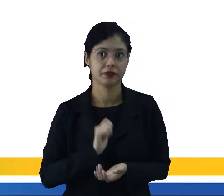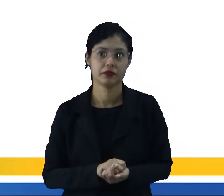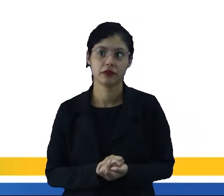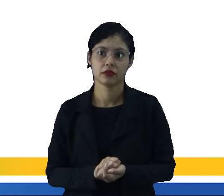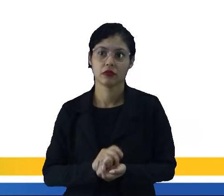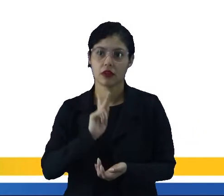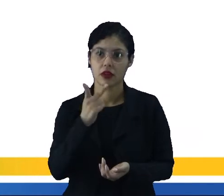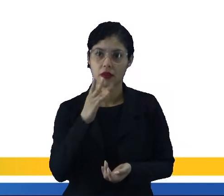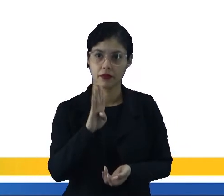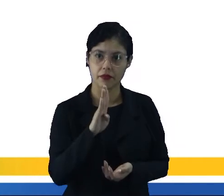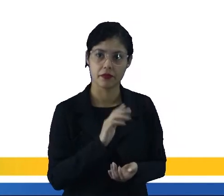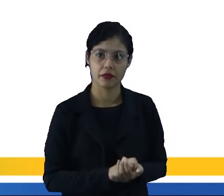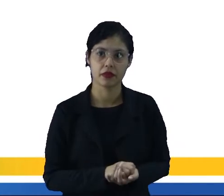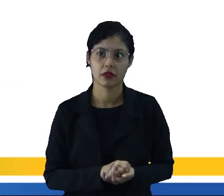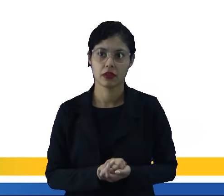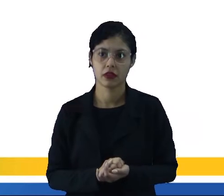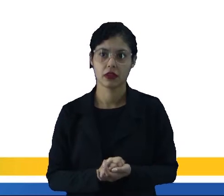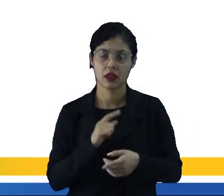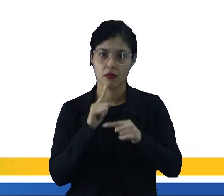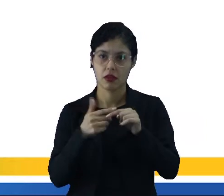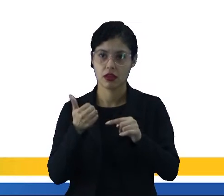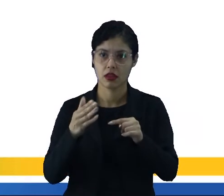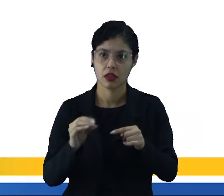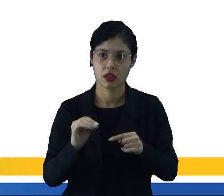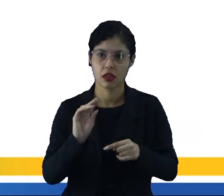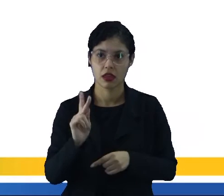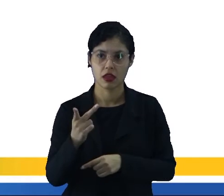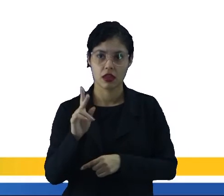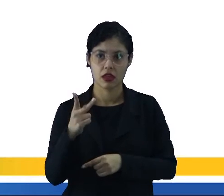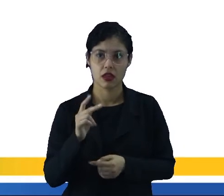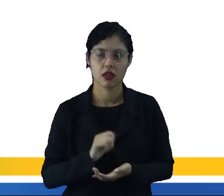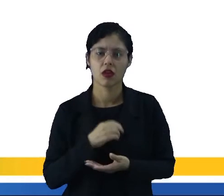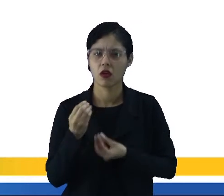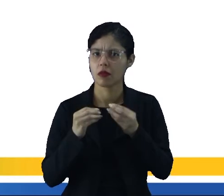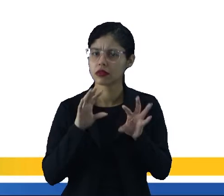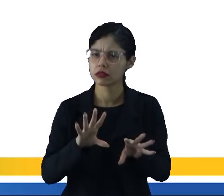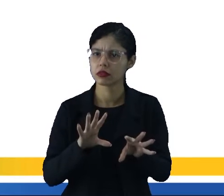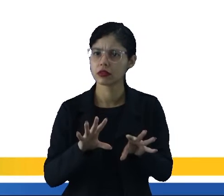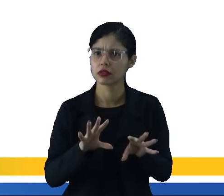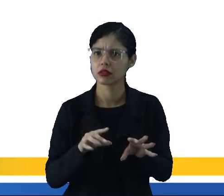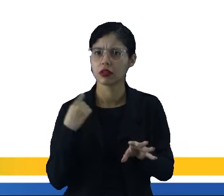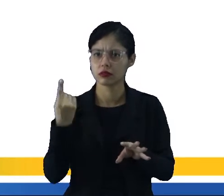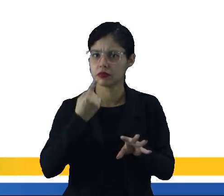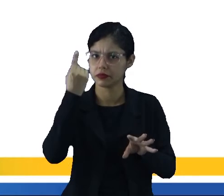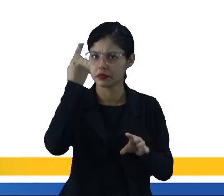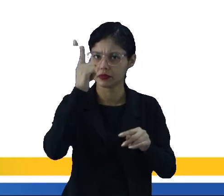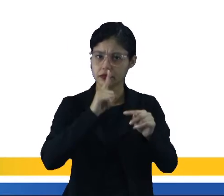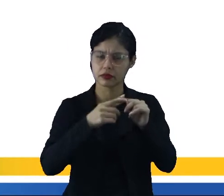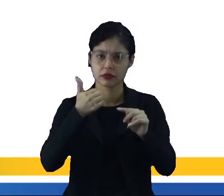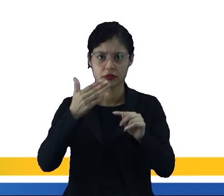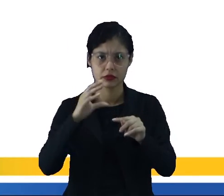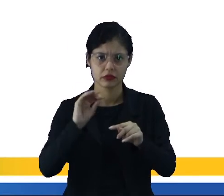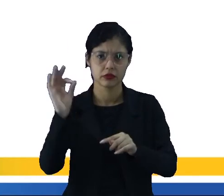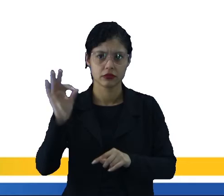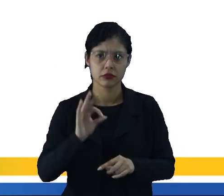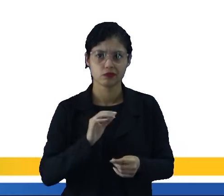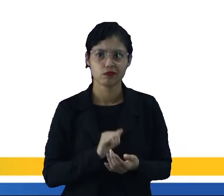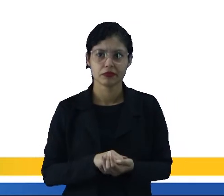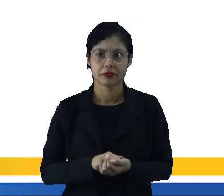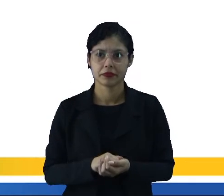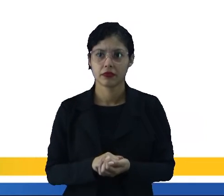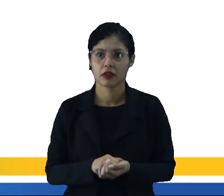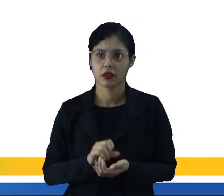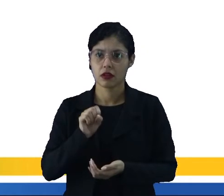HB Éh mais 10% de H Como assim é a altura mais 10% do outro então